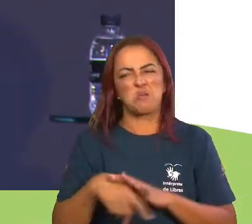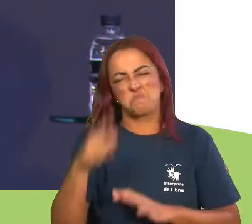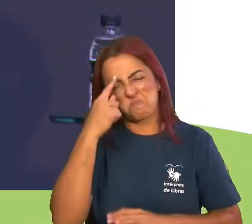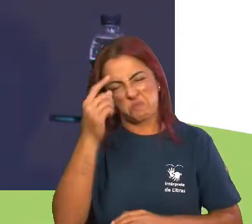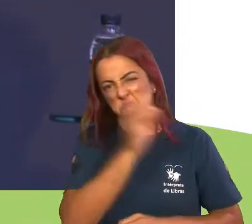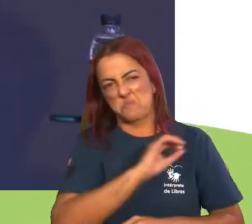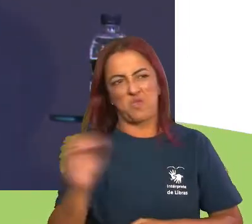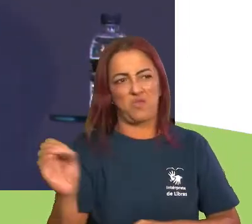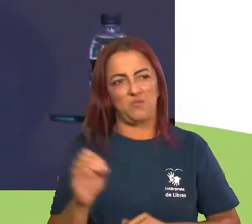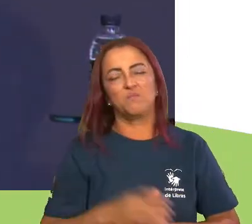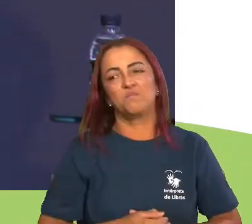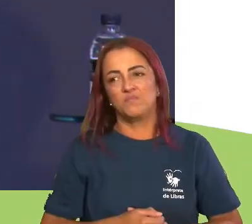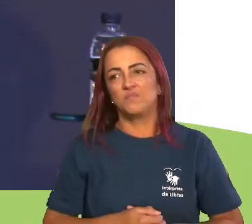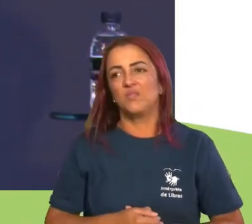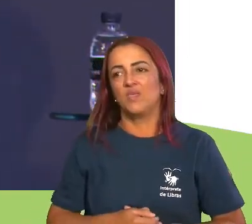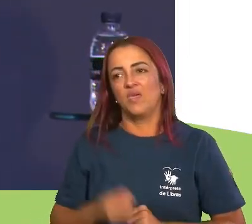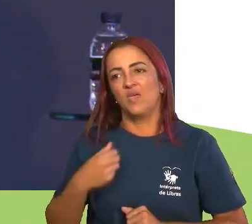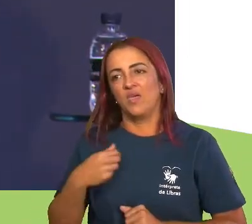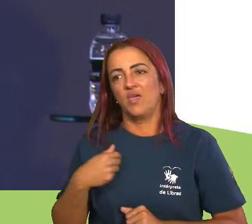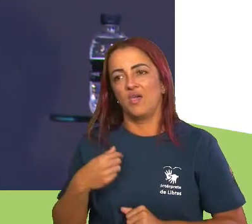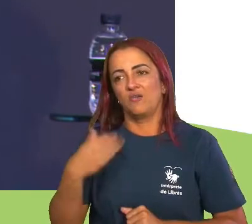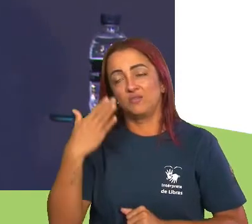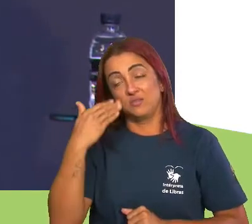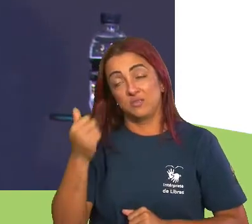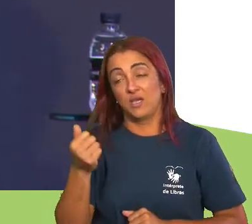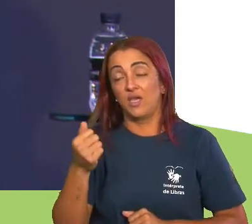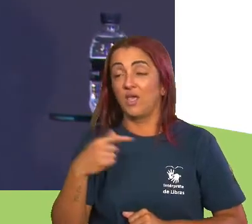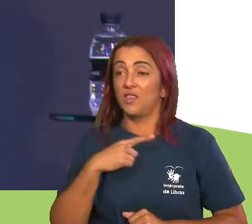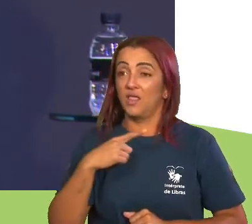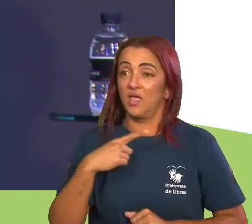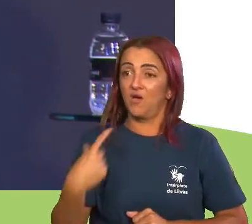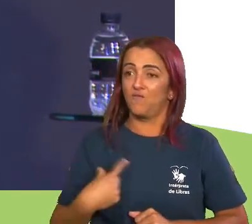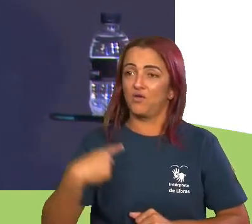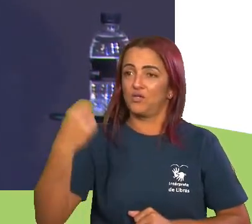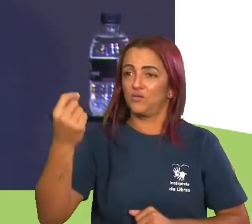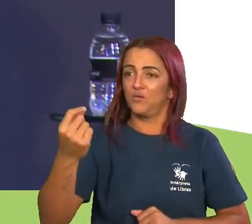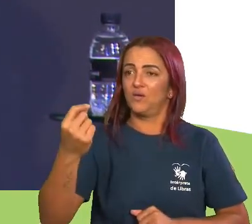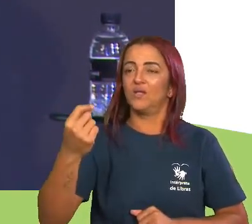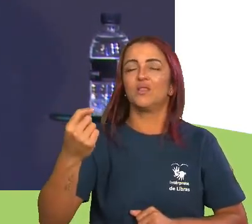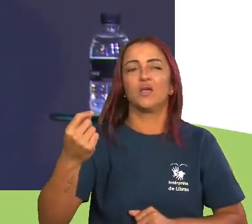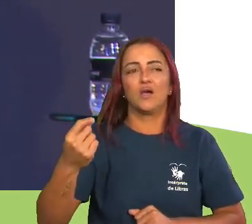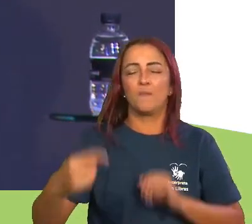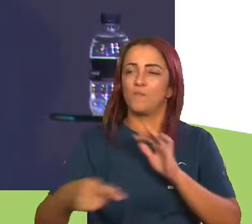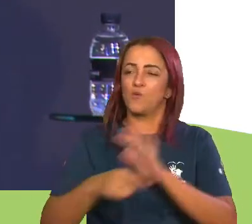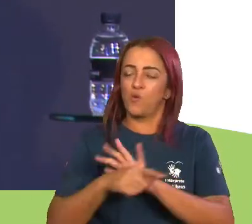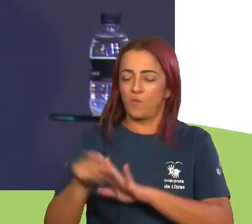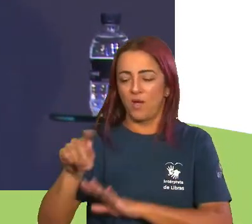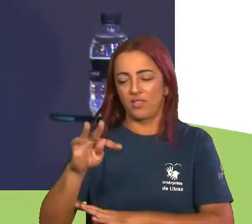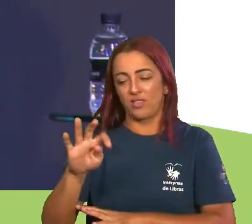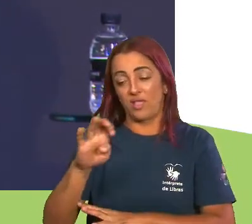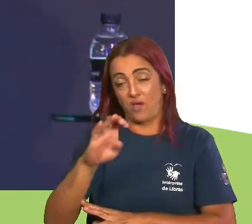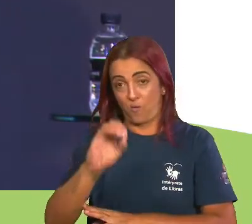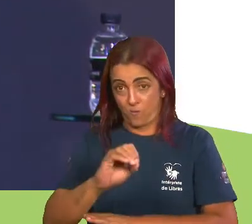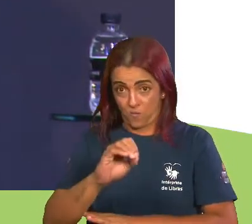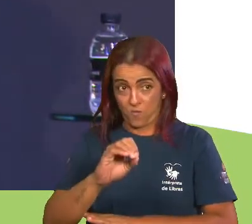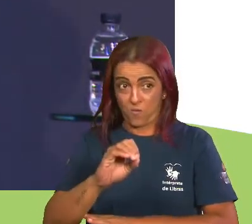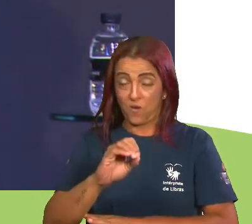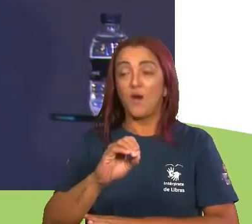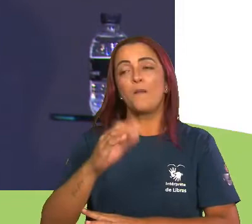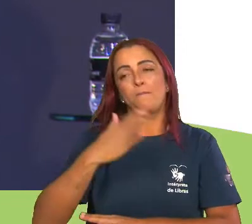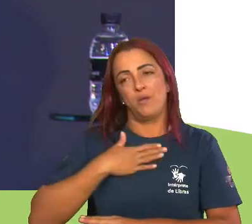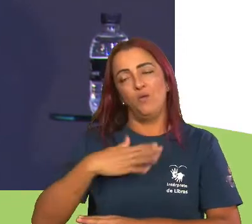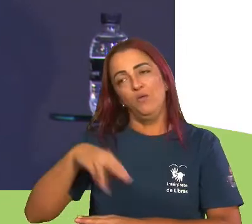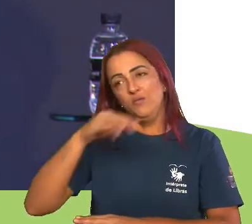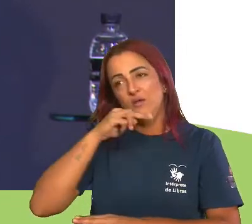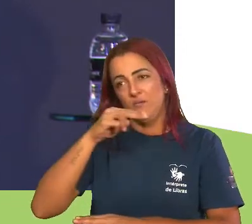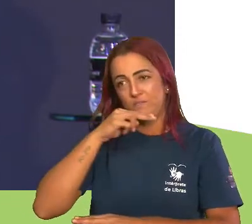sei. Eu sei que eu fui escolhida para o Theo ser meu neto. E é